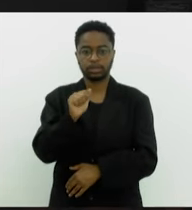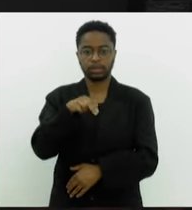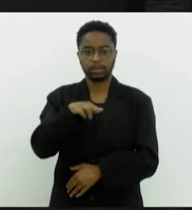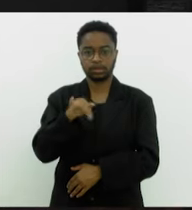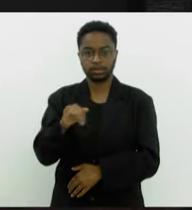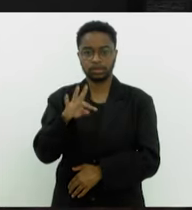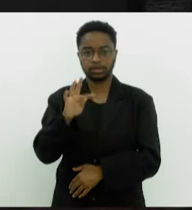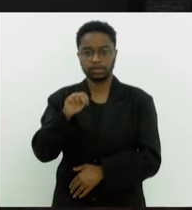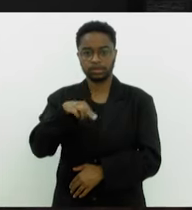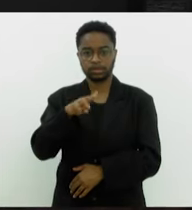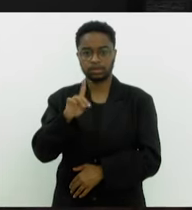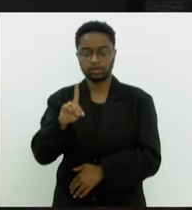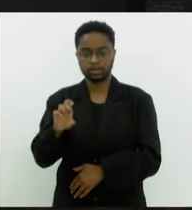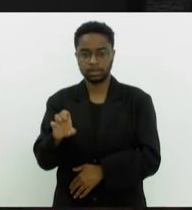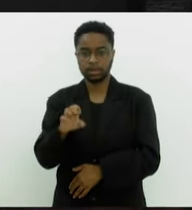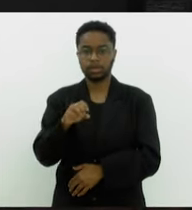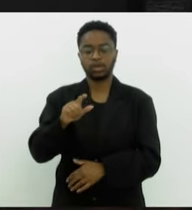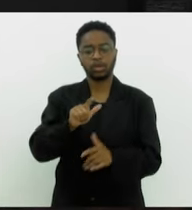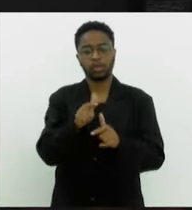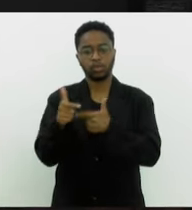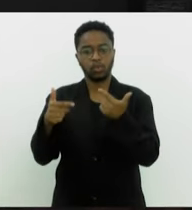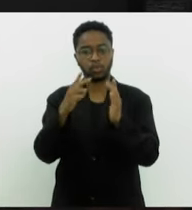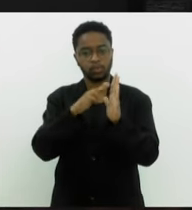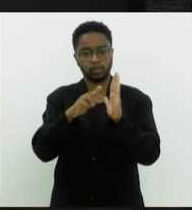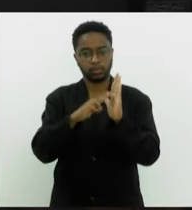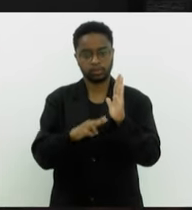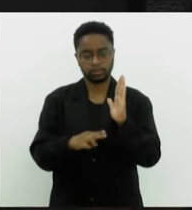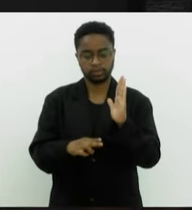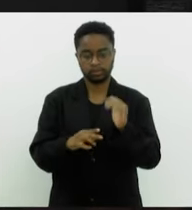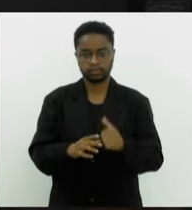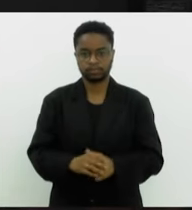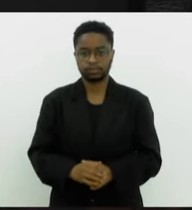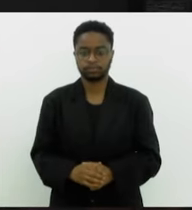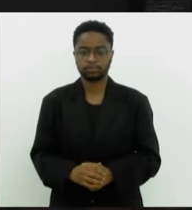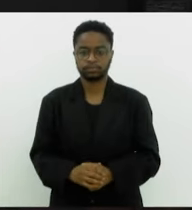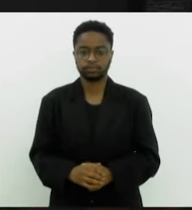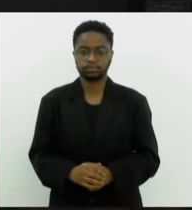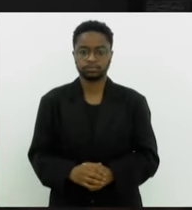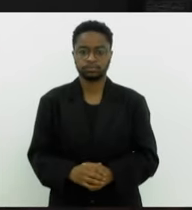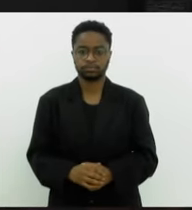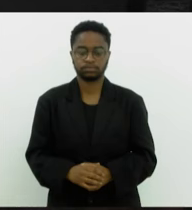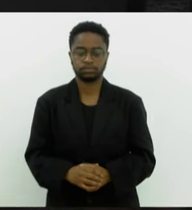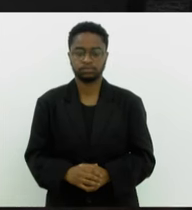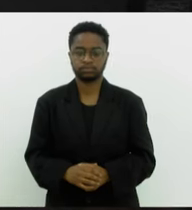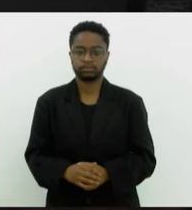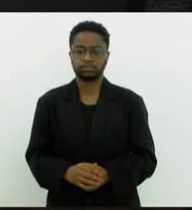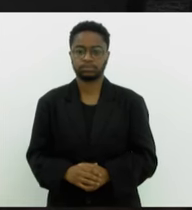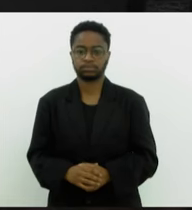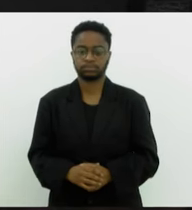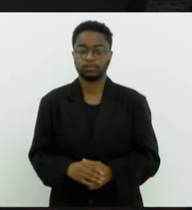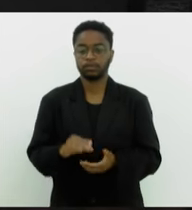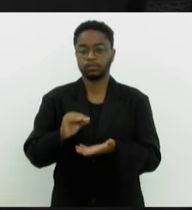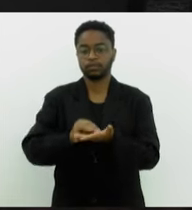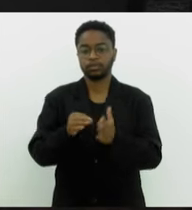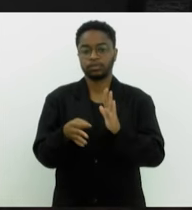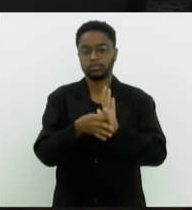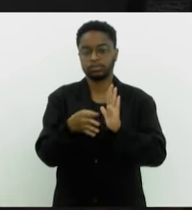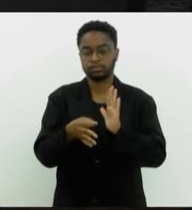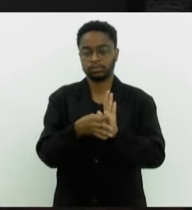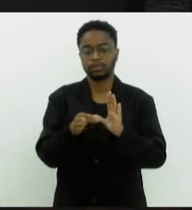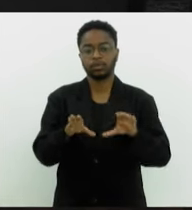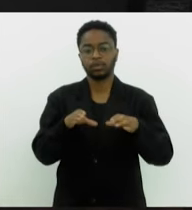Tande Vieira, Munir Neto, Márcio Gualberto, Renato Machado e Anderson Moraes. Pendendo de pareceres